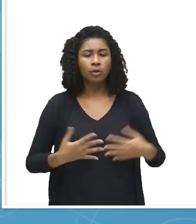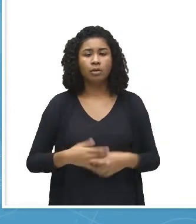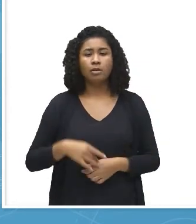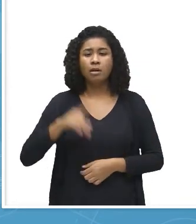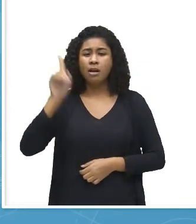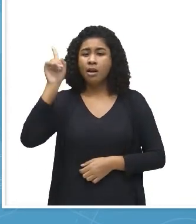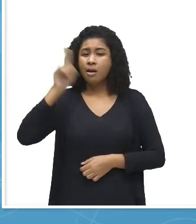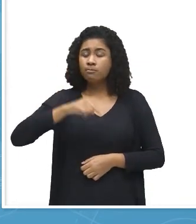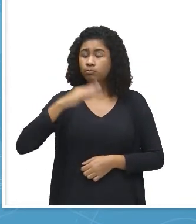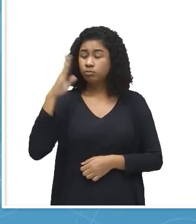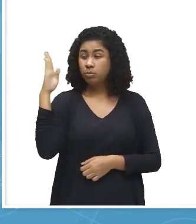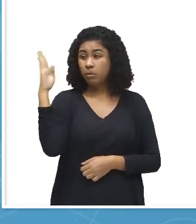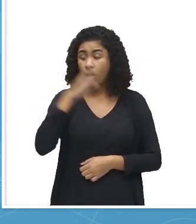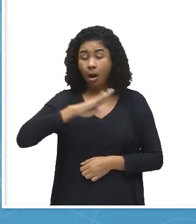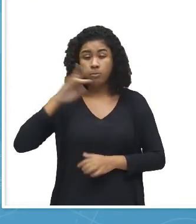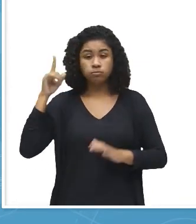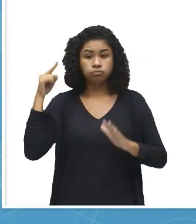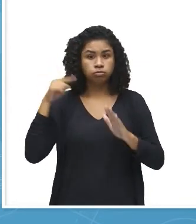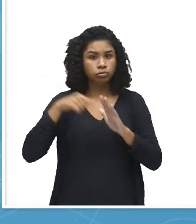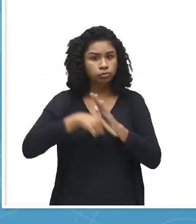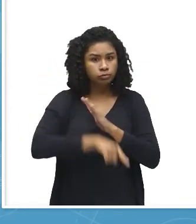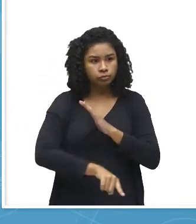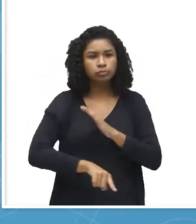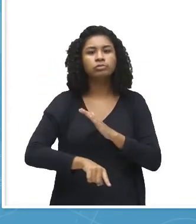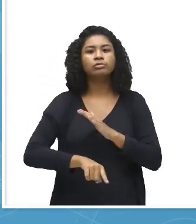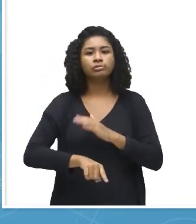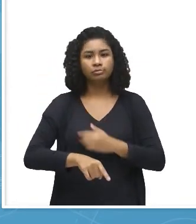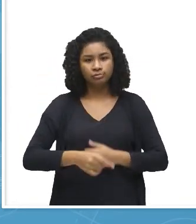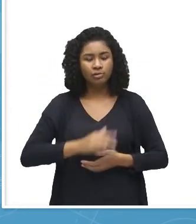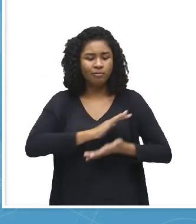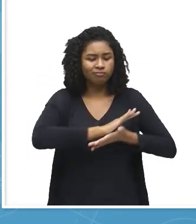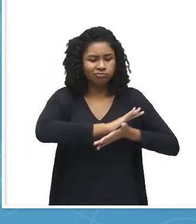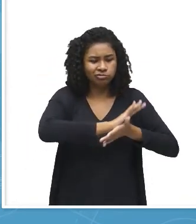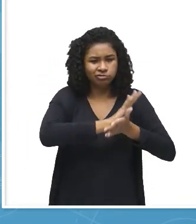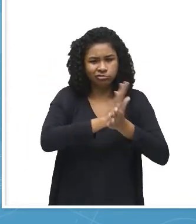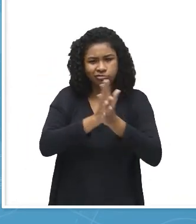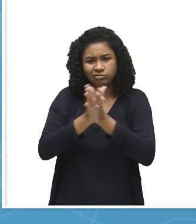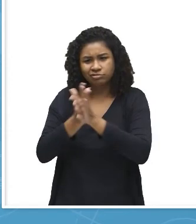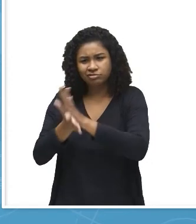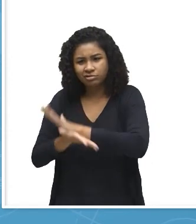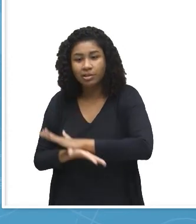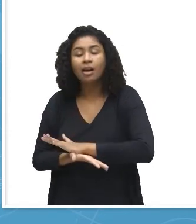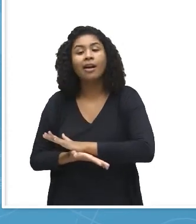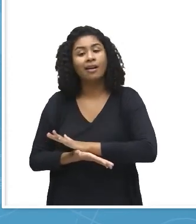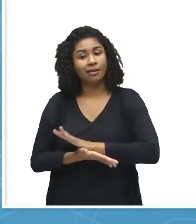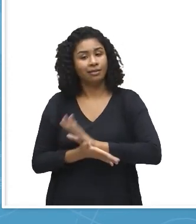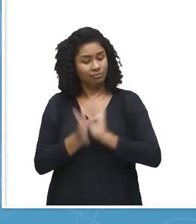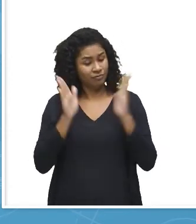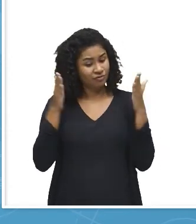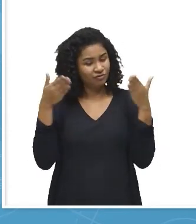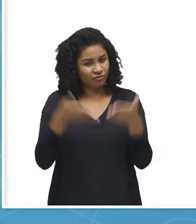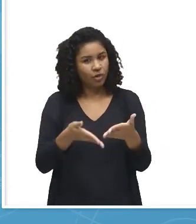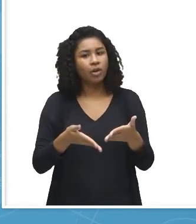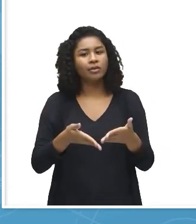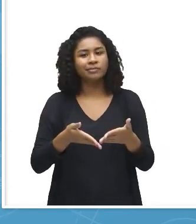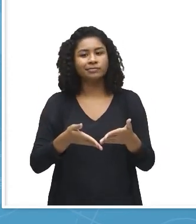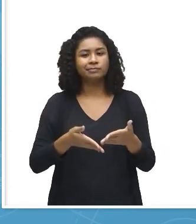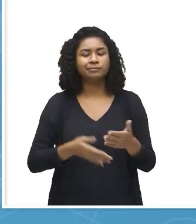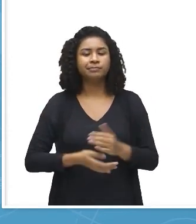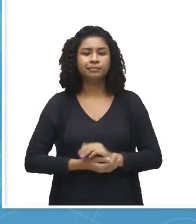povo africano. Muitos estão falando aqui sobre a questão da crueldade. Vamos lá.